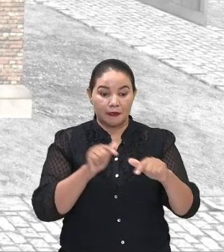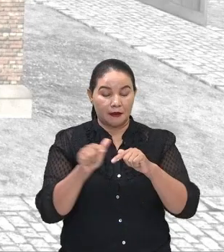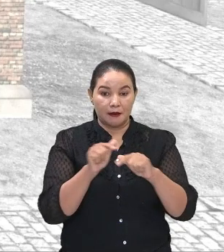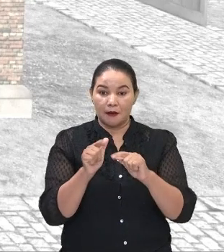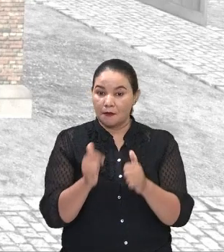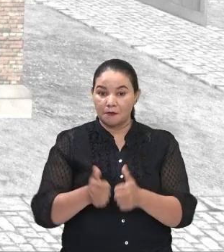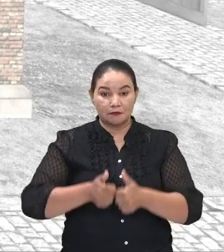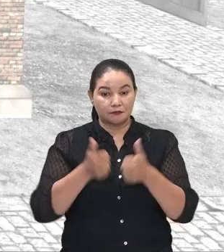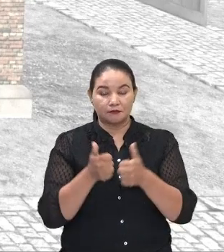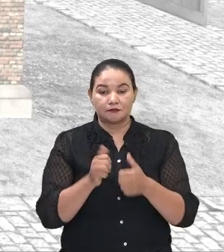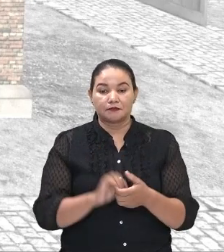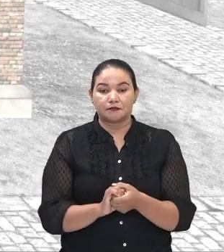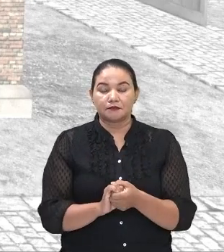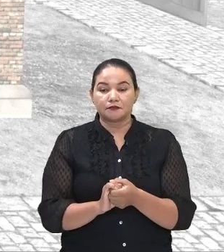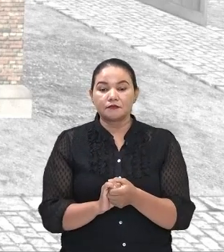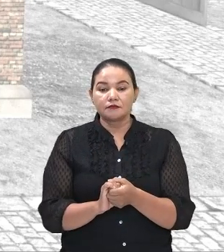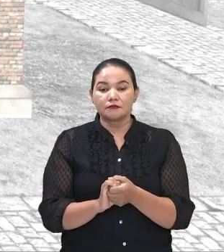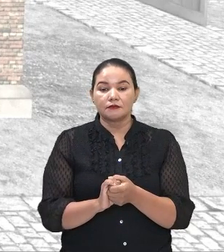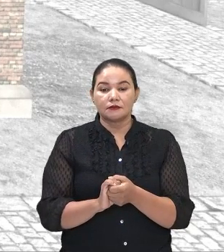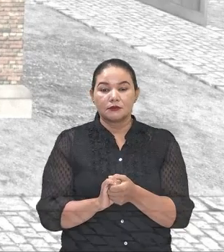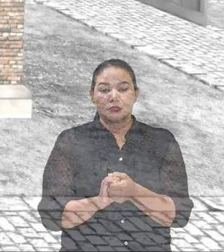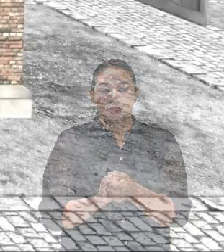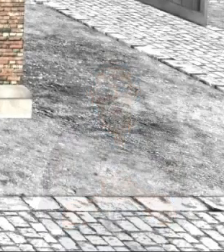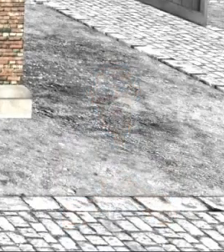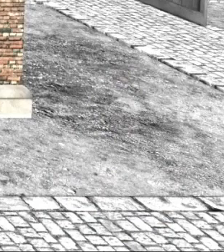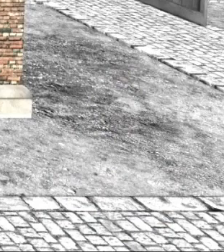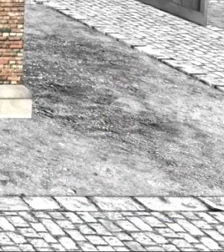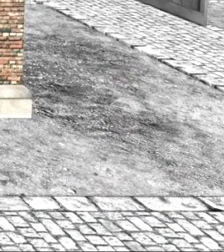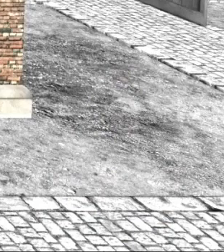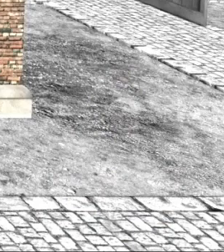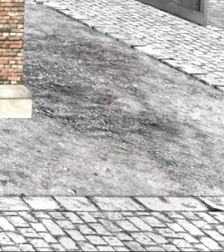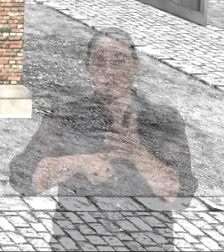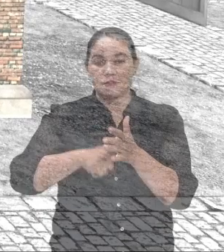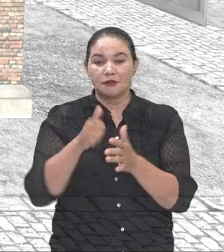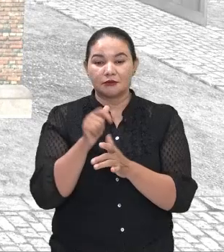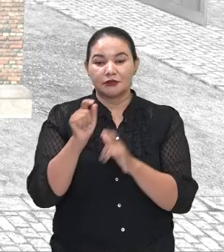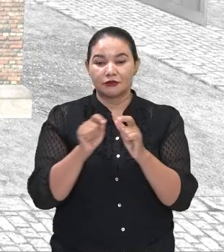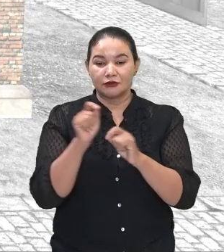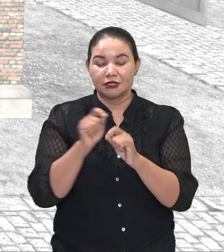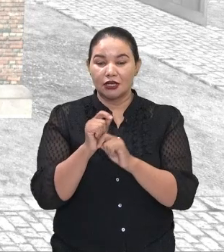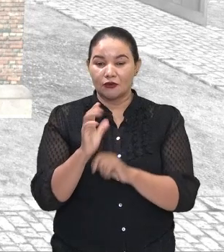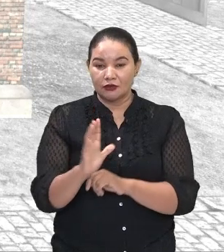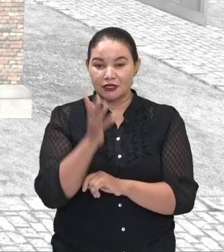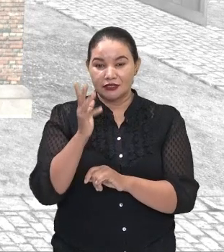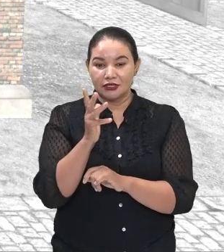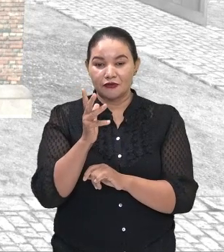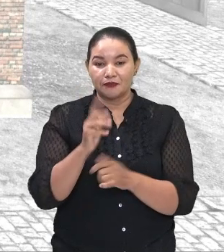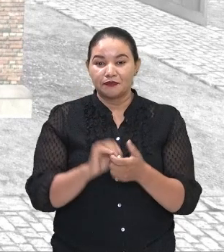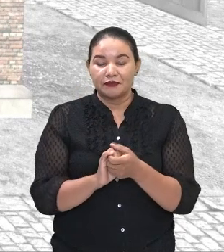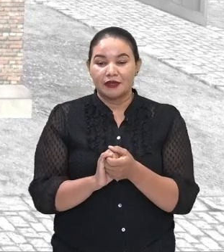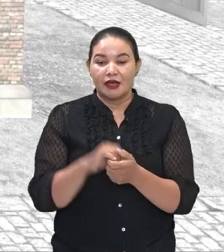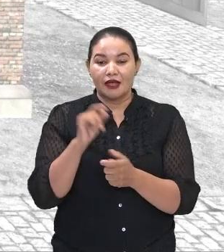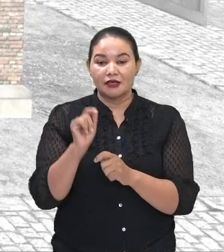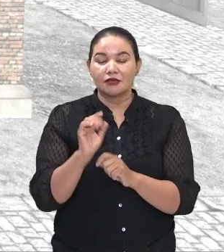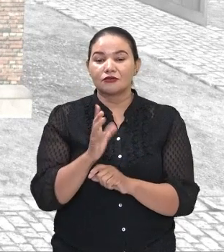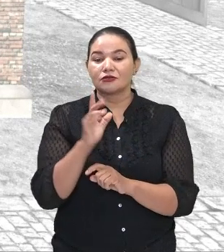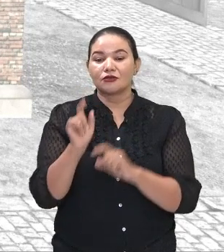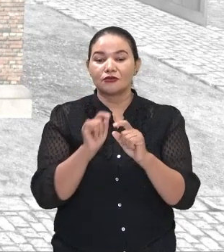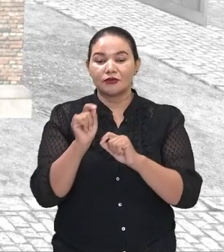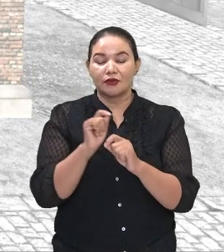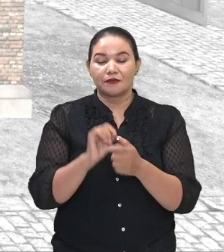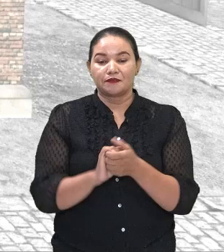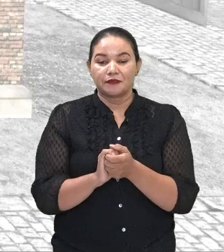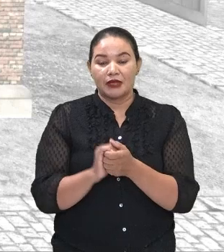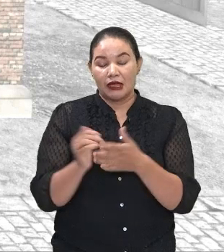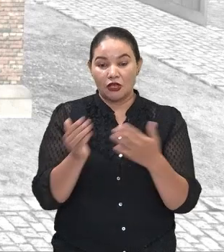eficientes. Quando as primeiras máquinas a vapor foram construídas, era inevitável